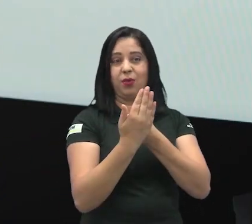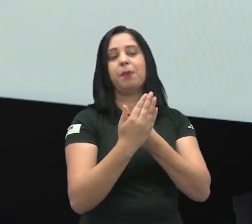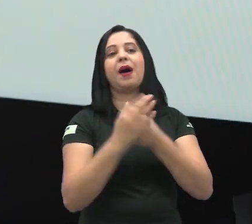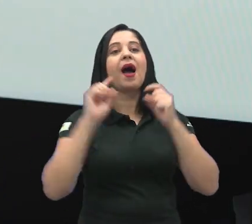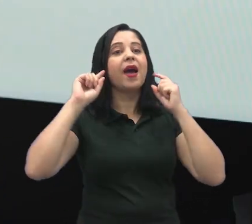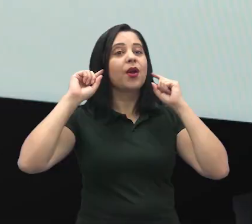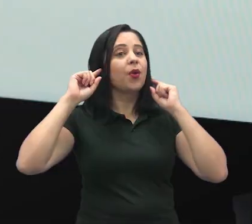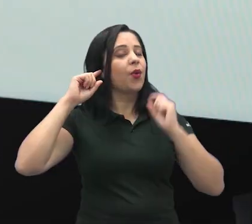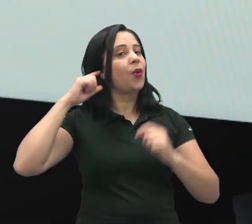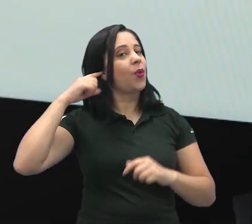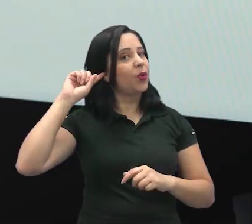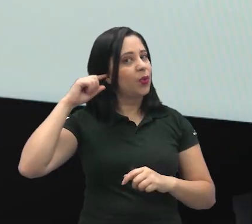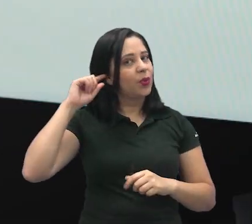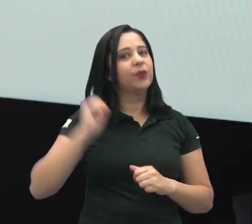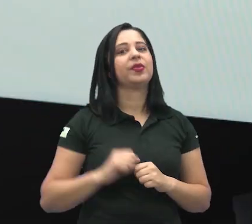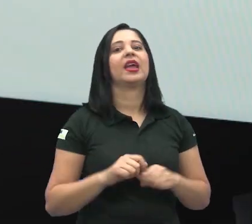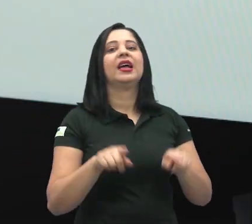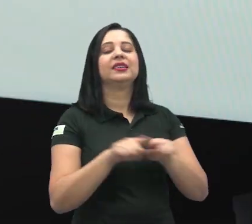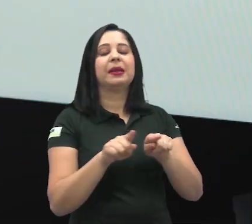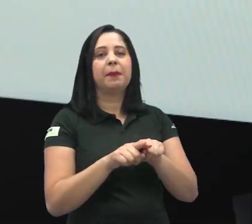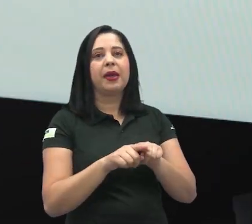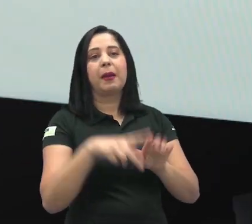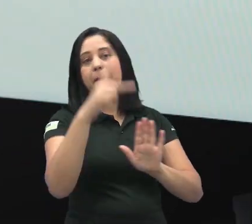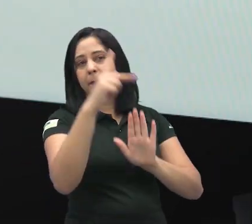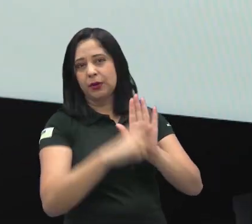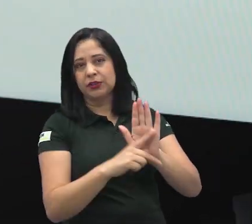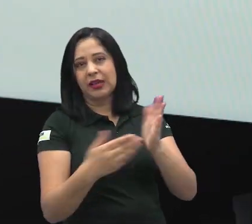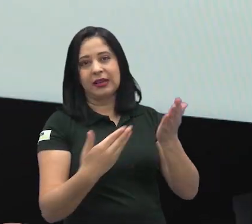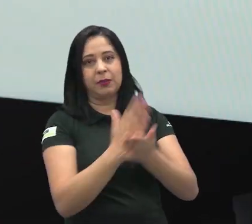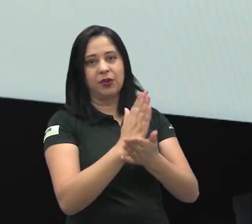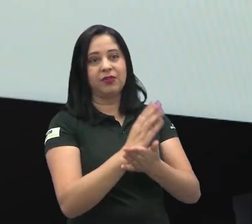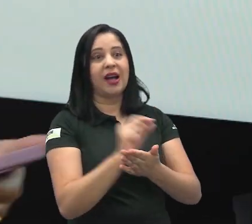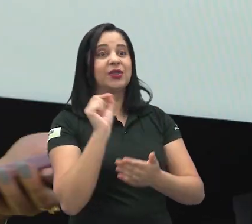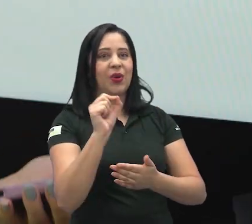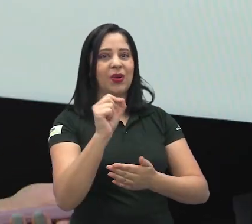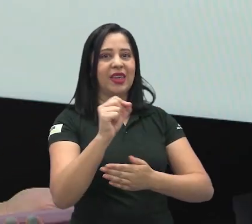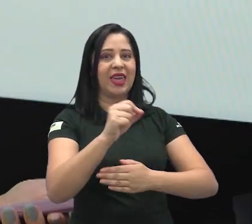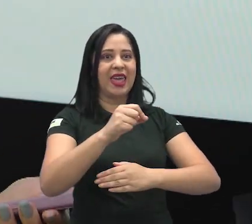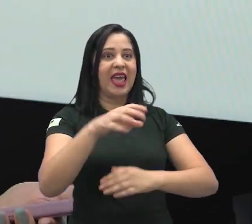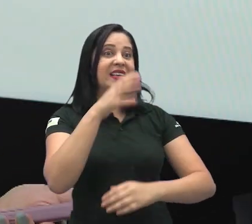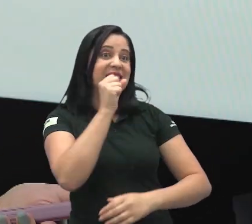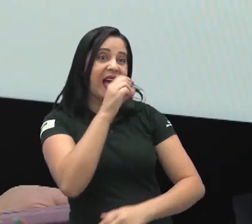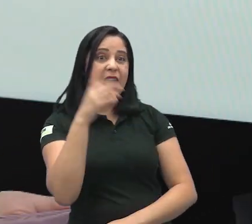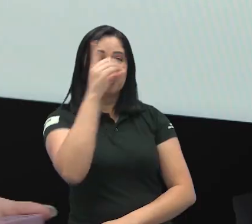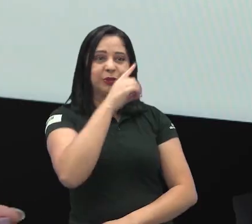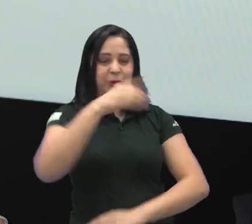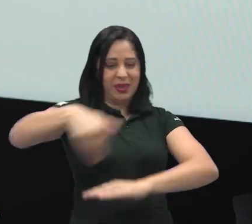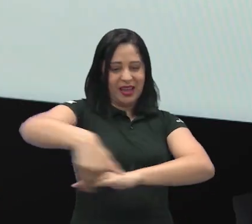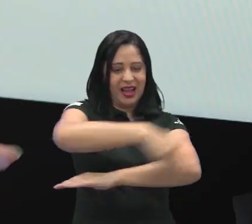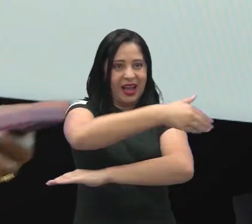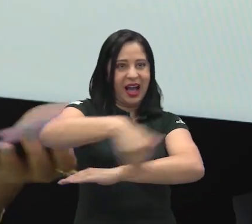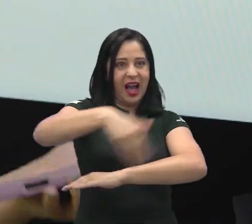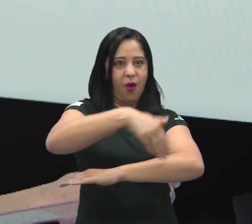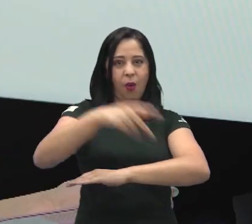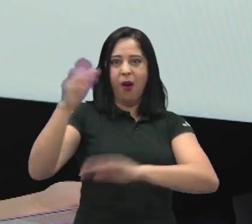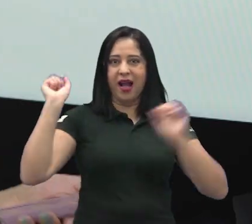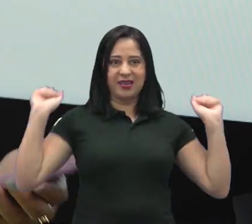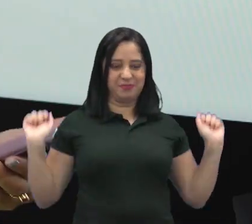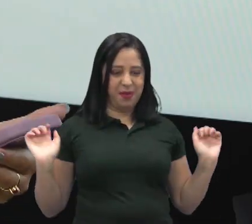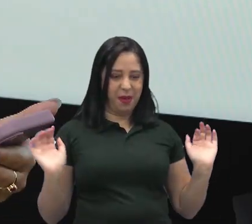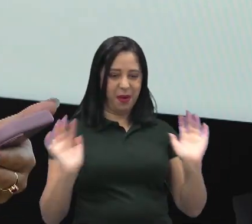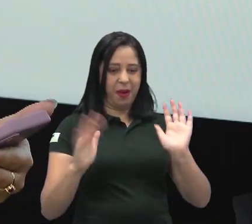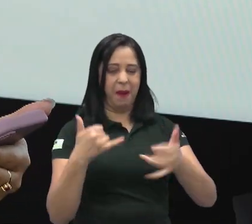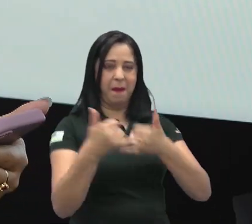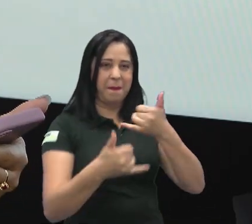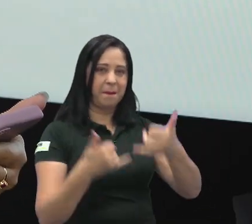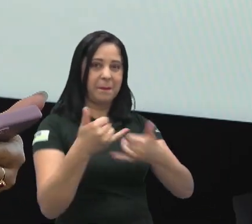na nossa cidade. Projeto aprovado Via Viva também, que vai fechar as ruas ao final de semana para o pessoal curtir o lazer. Então,